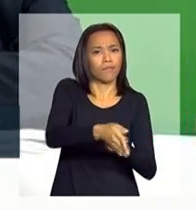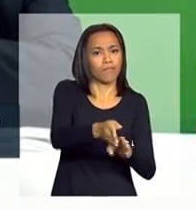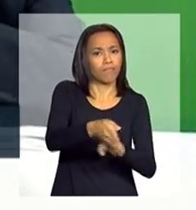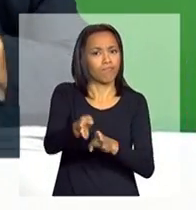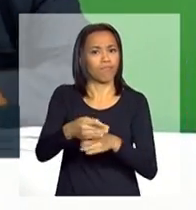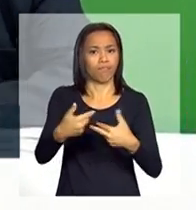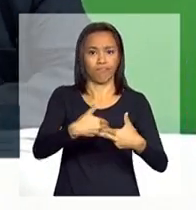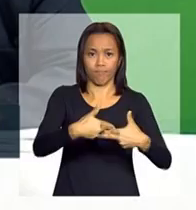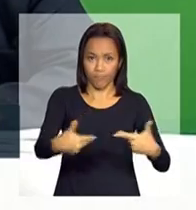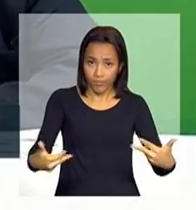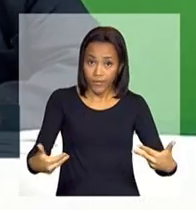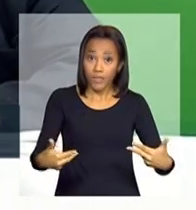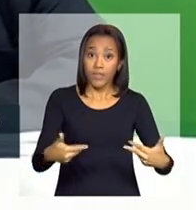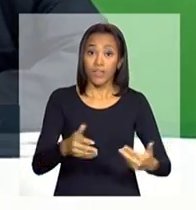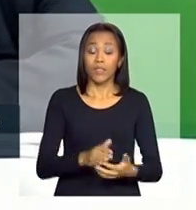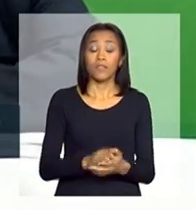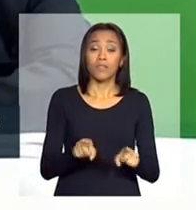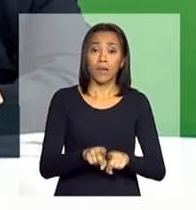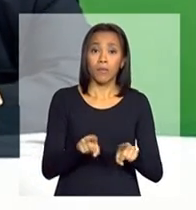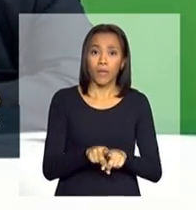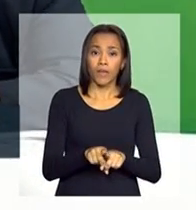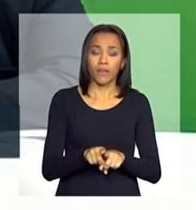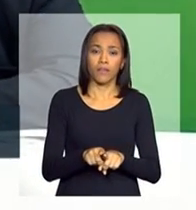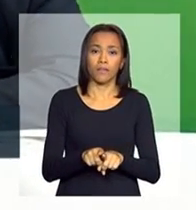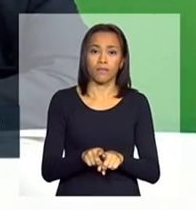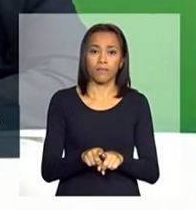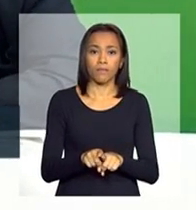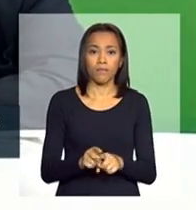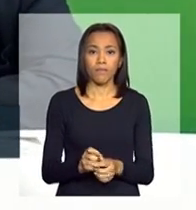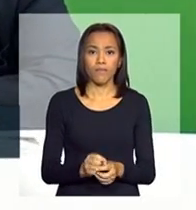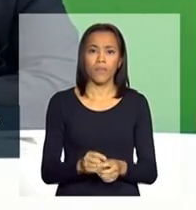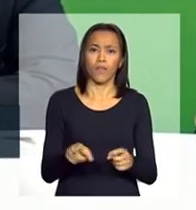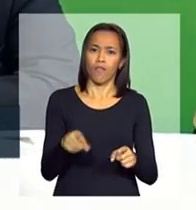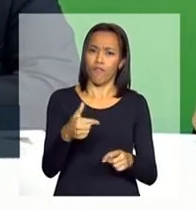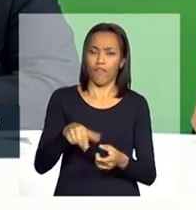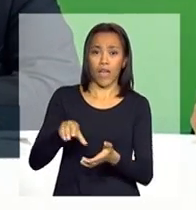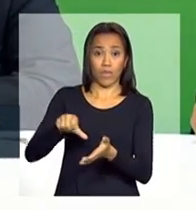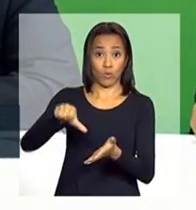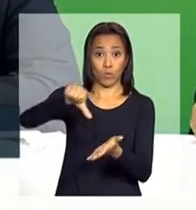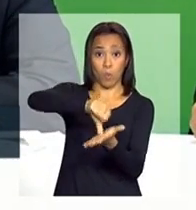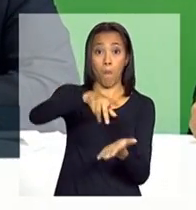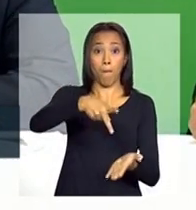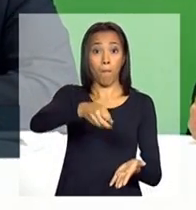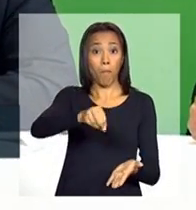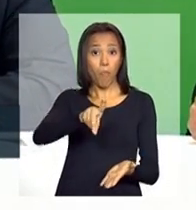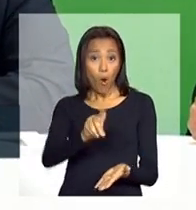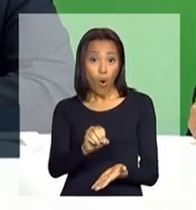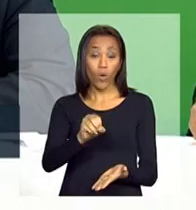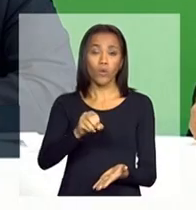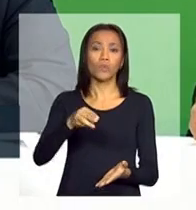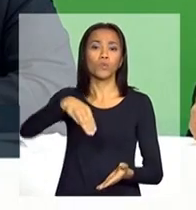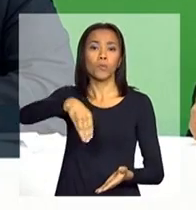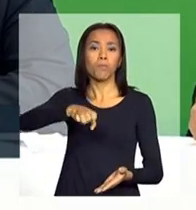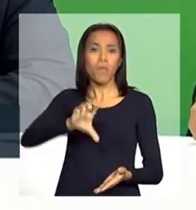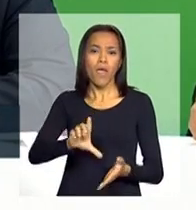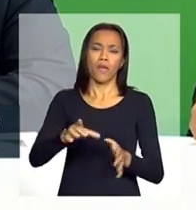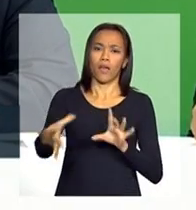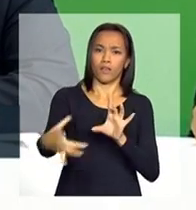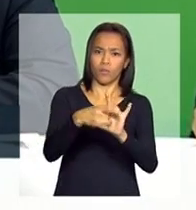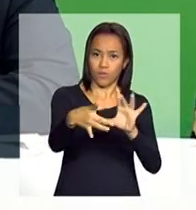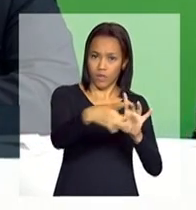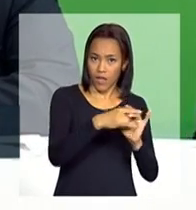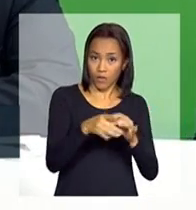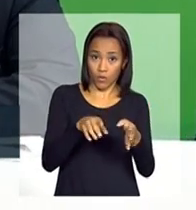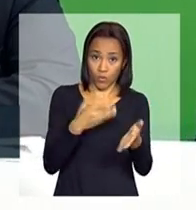MCT de modo geral como também os polos de inovação do MEC Associados com os institutos de ciência e